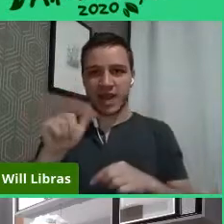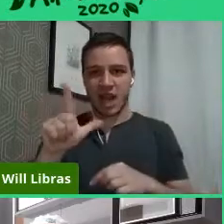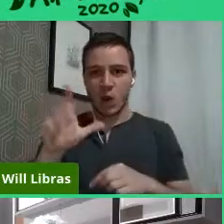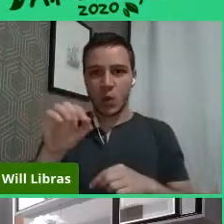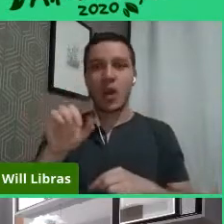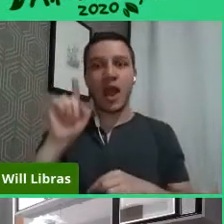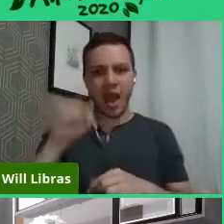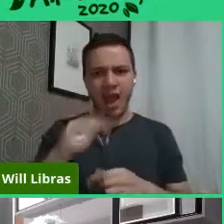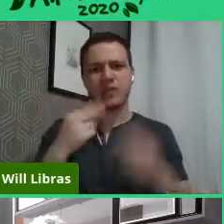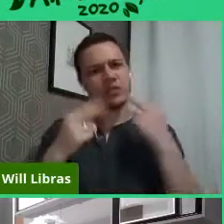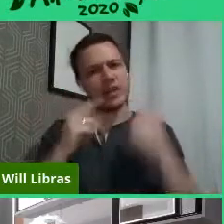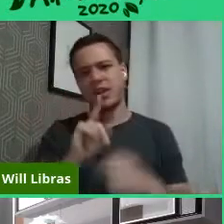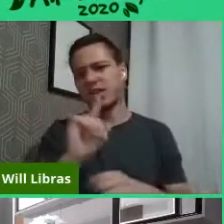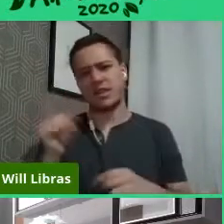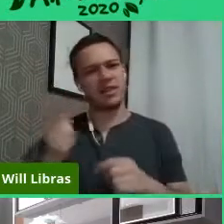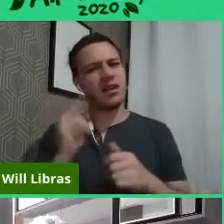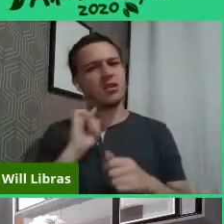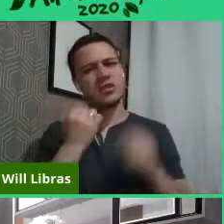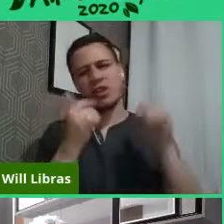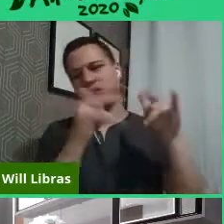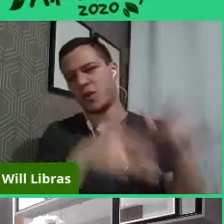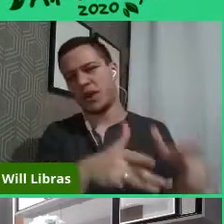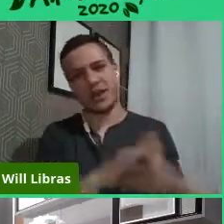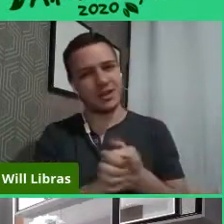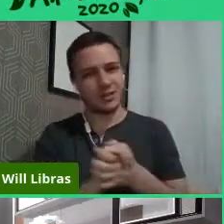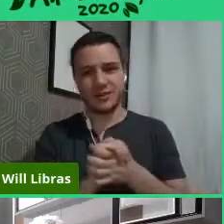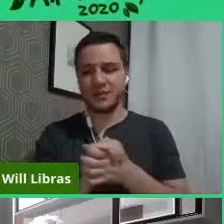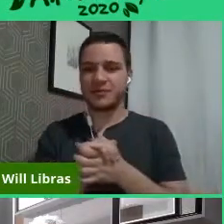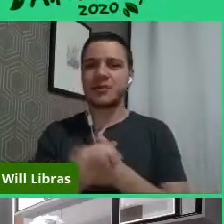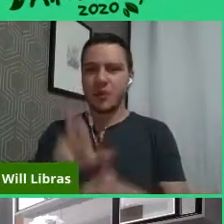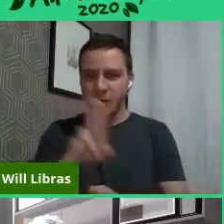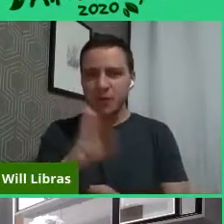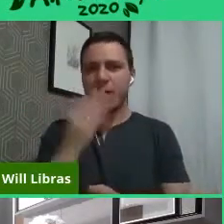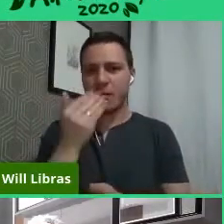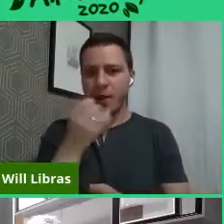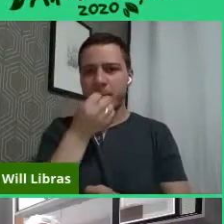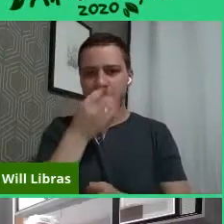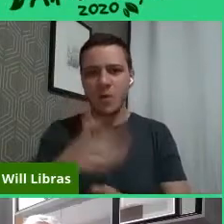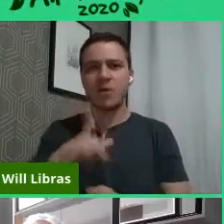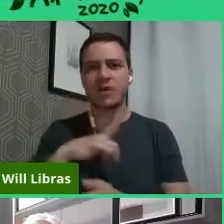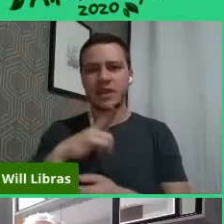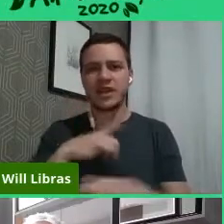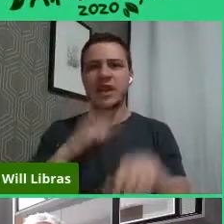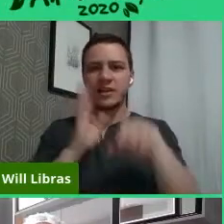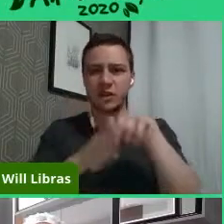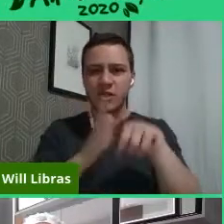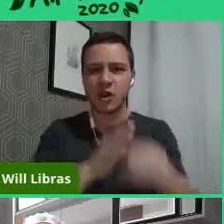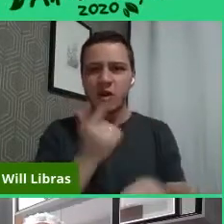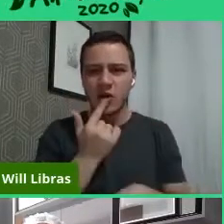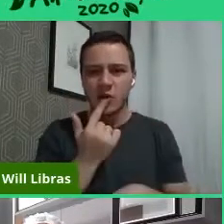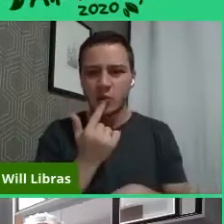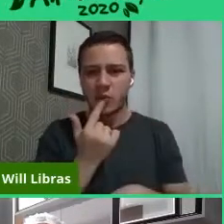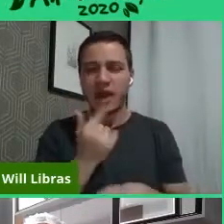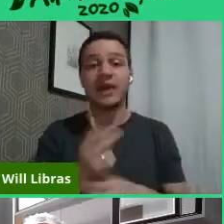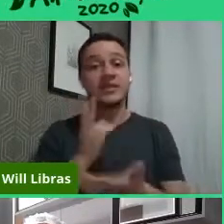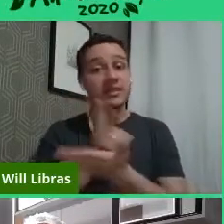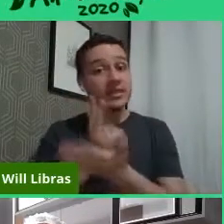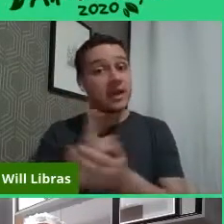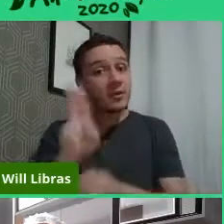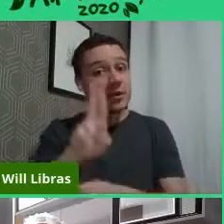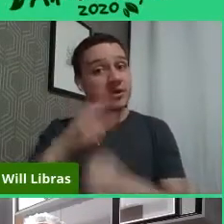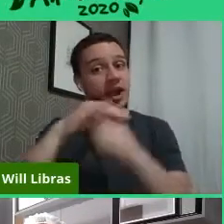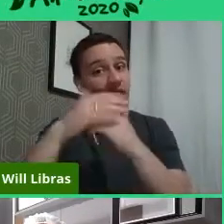nutritivos, não descartem. Então, estou acrescentando aqui tomates, sempre com a casca, com